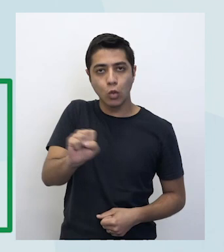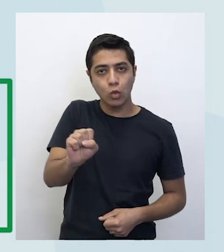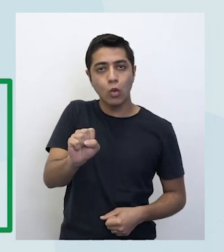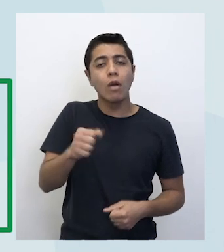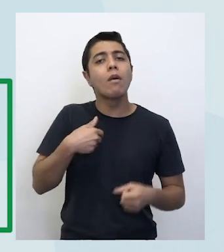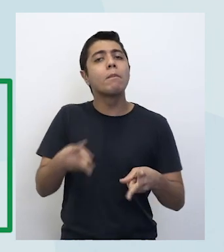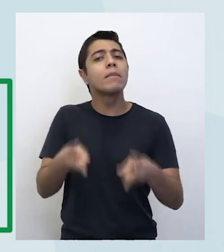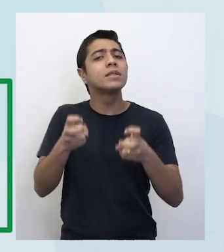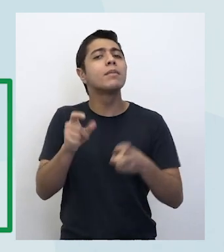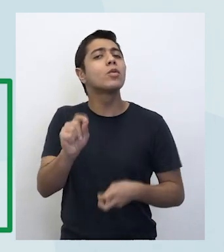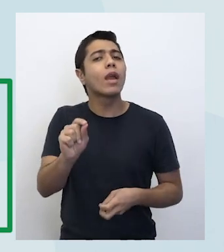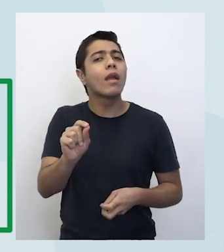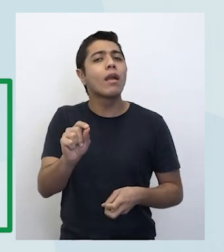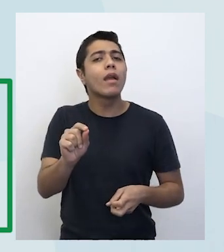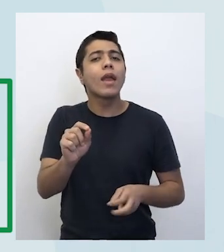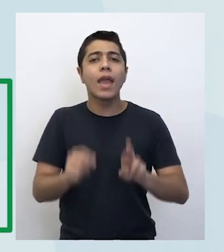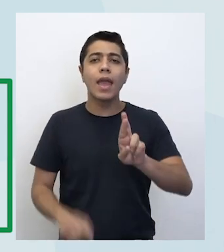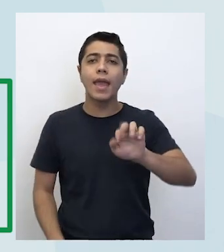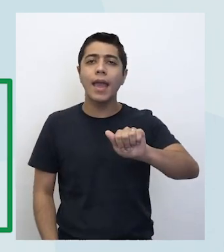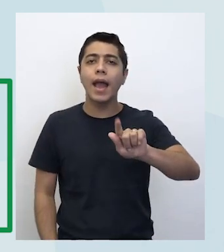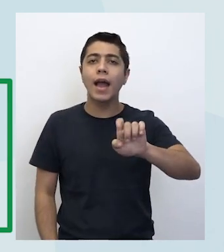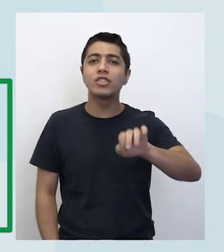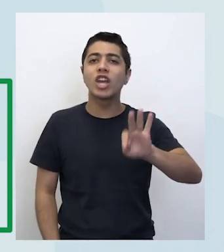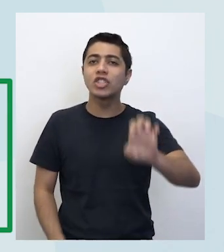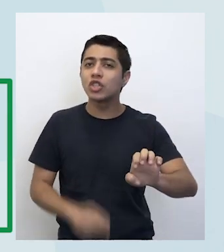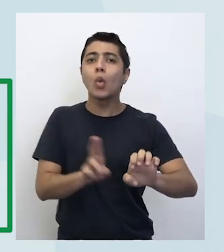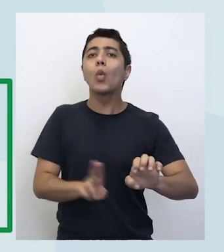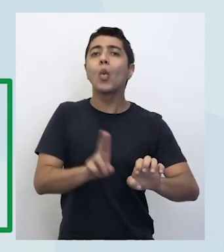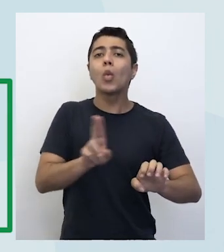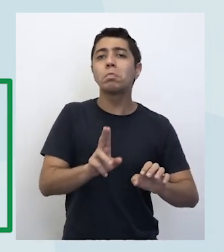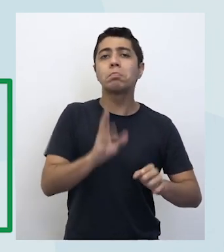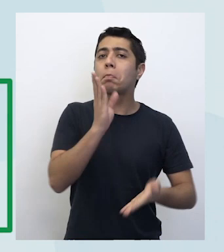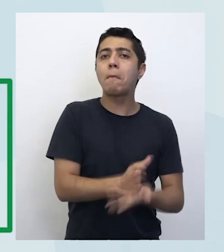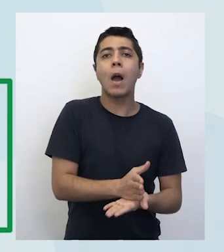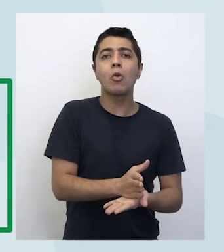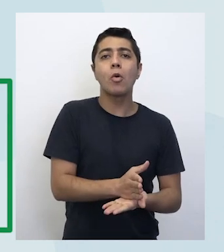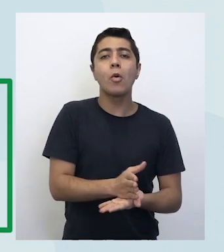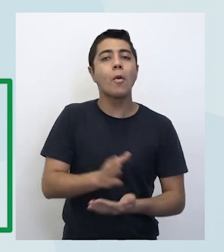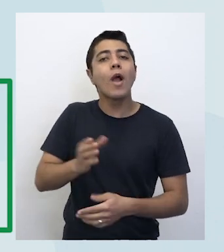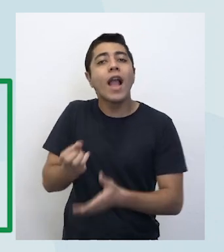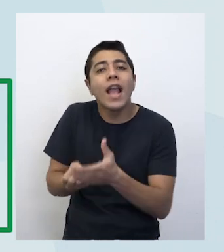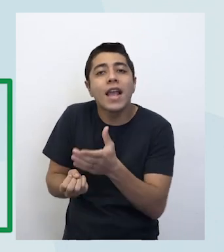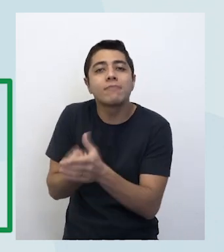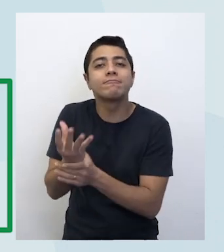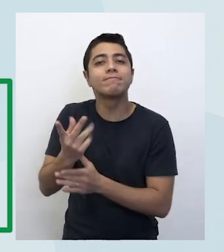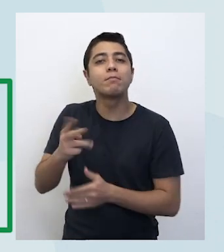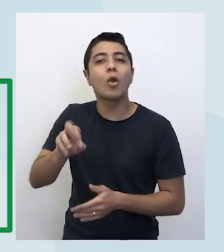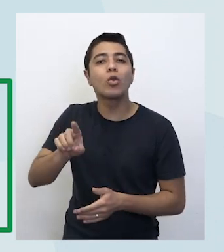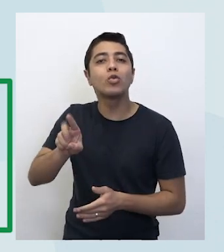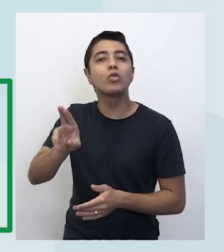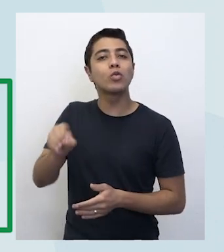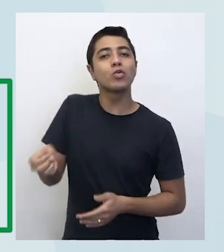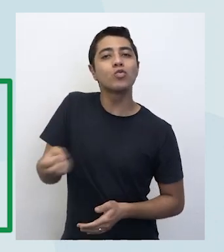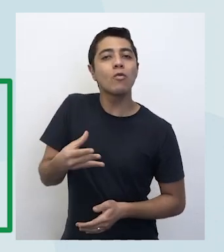mais consumindo reagente e não estava mais produzindo o produto. Então, o que eu posso dizer? Que nesse momento, no tempo de